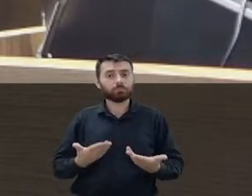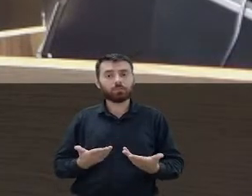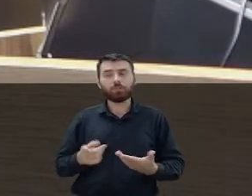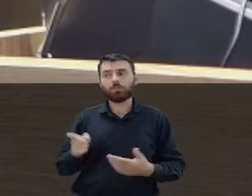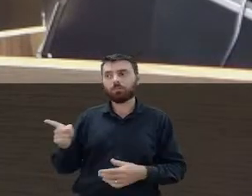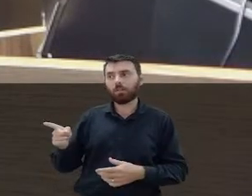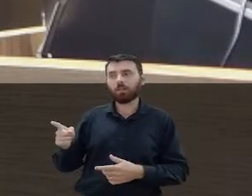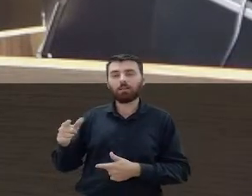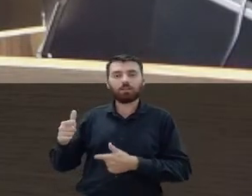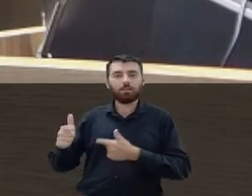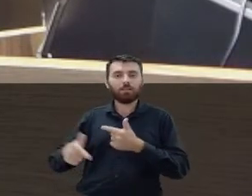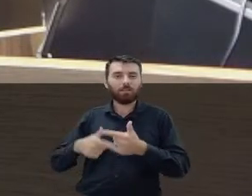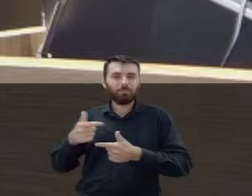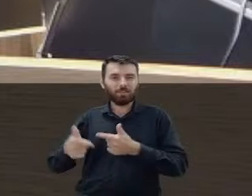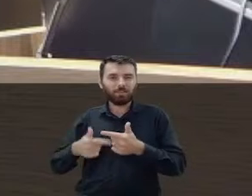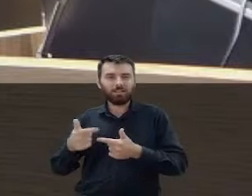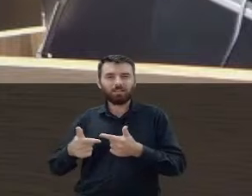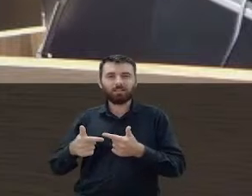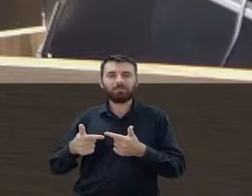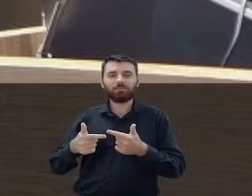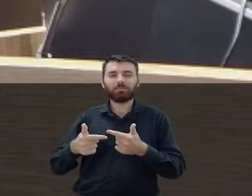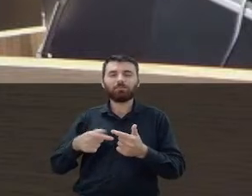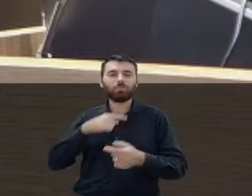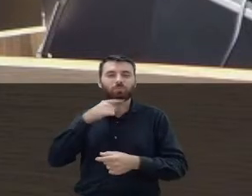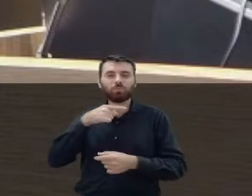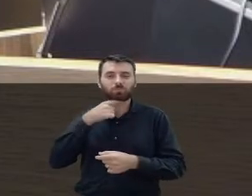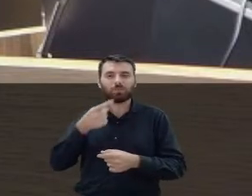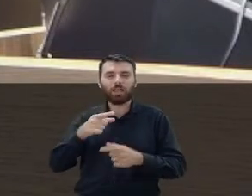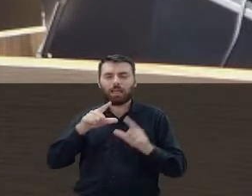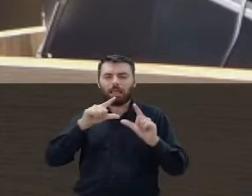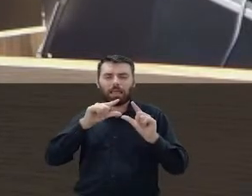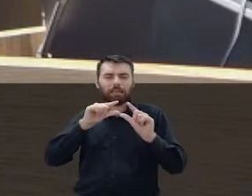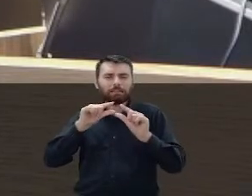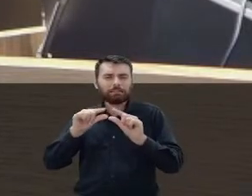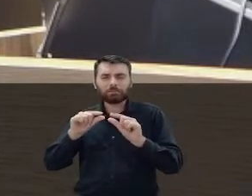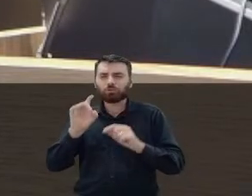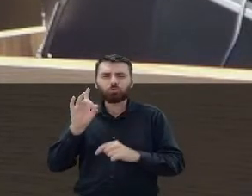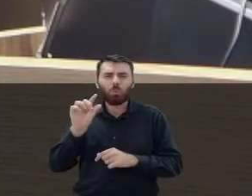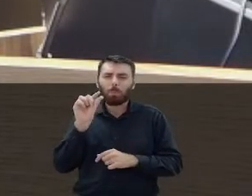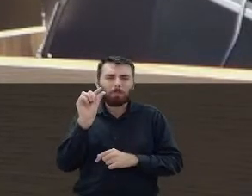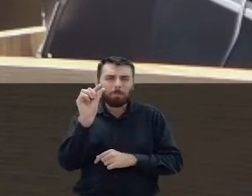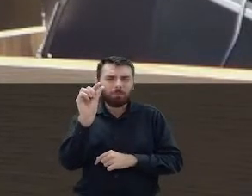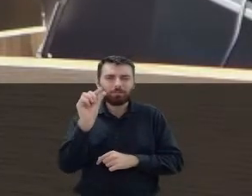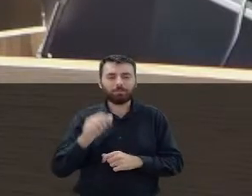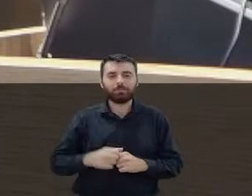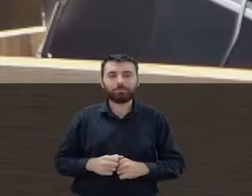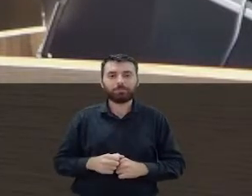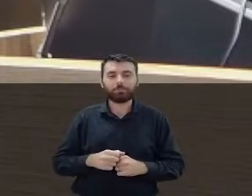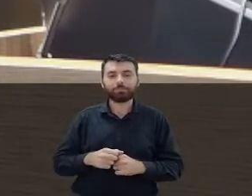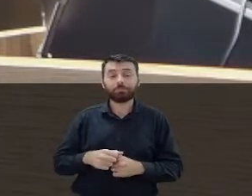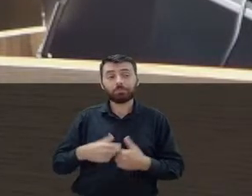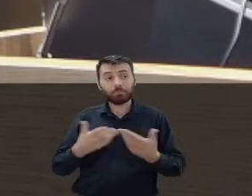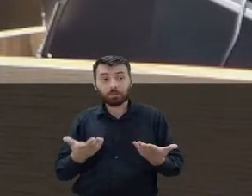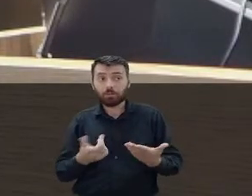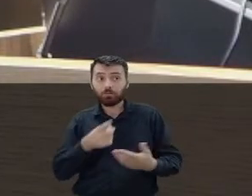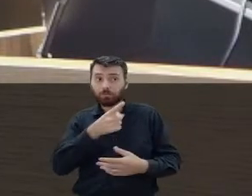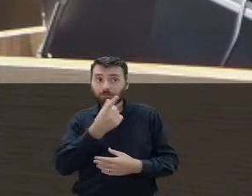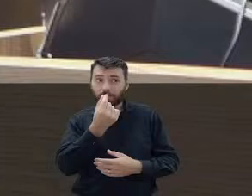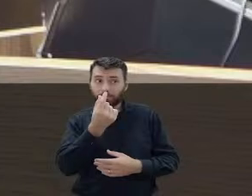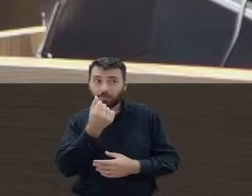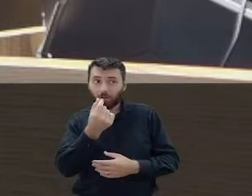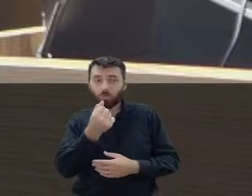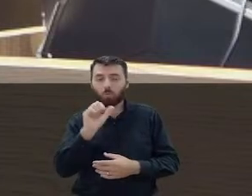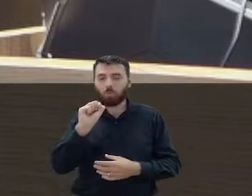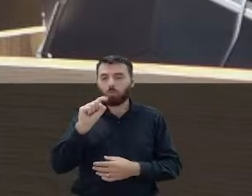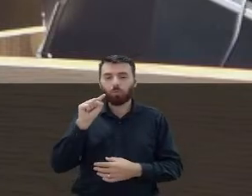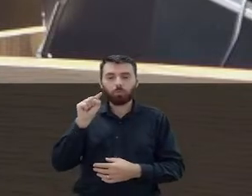levíssima. Né? Tanto que eu estou divergindo na questão do valor, foi fixado R$8.000, eu estou propondo uma redução